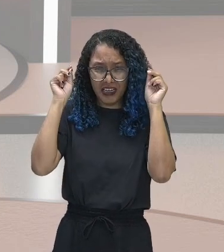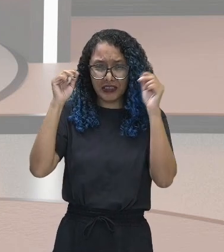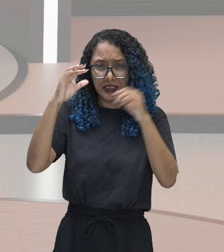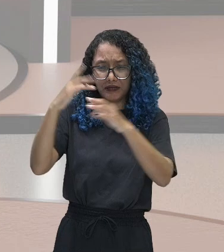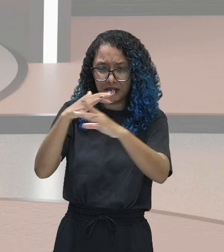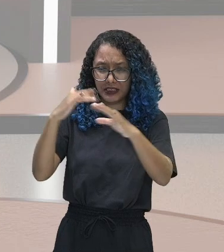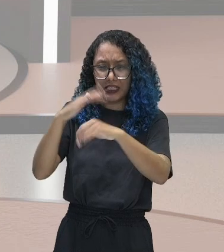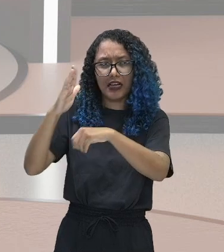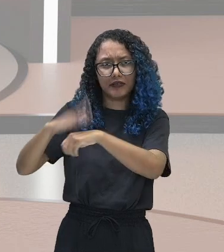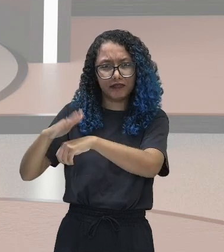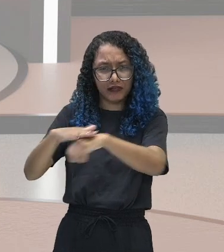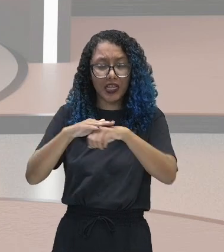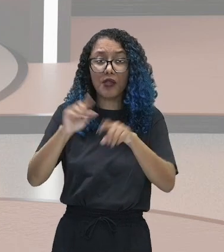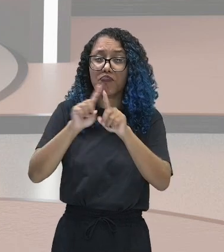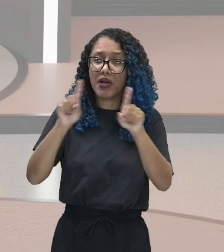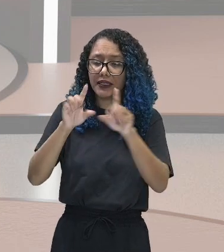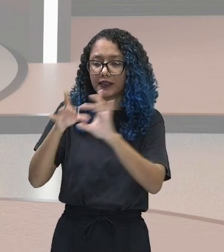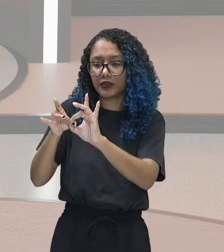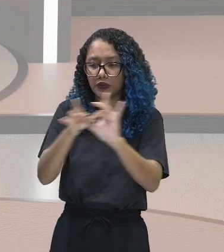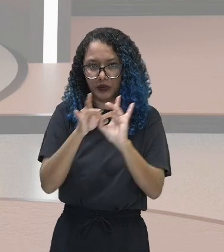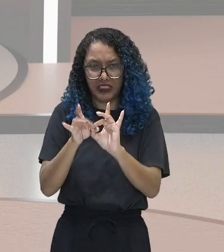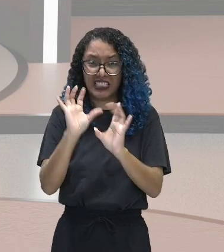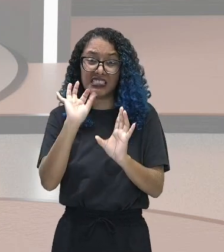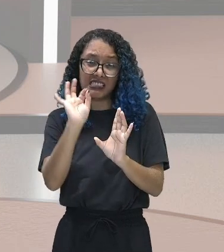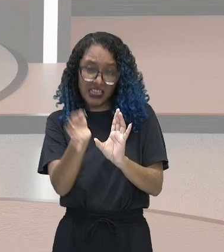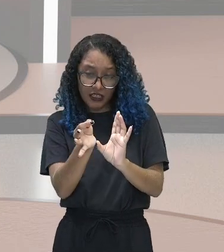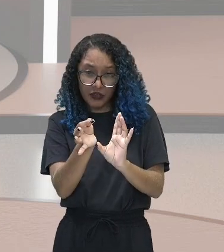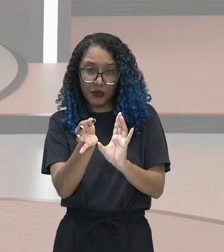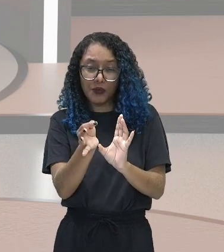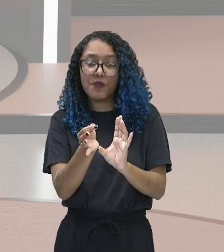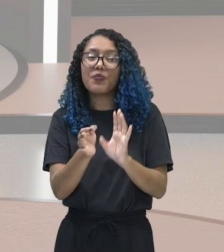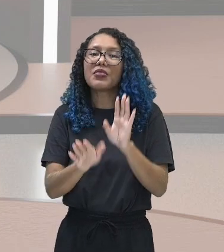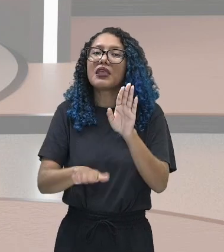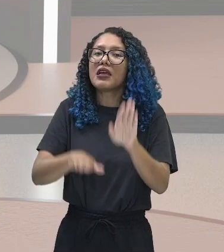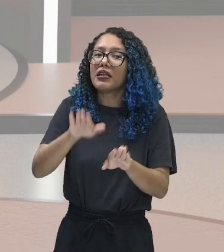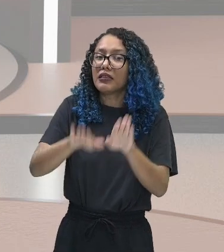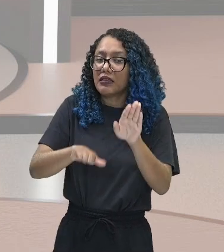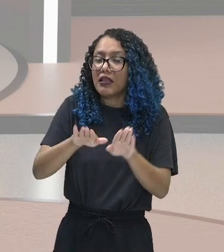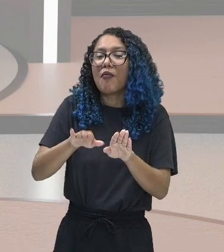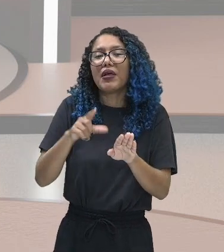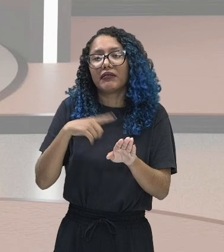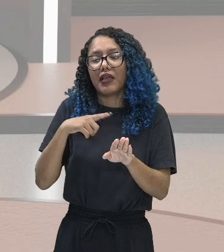teoricamente, conversam entre si, chega um momento que uma vai querer comandar mais do que